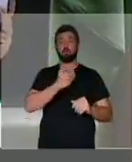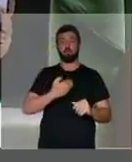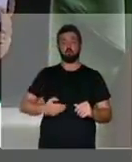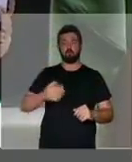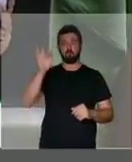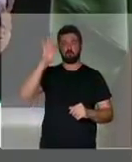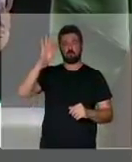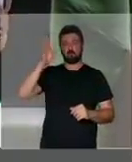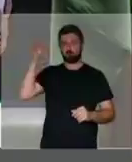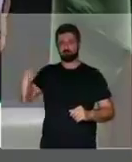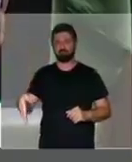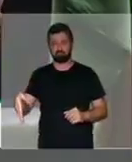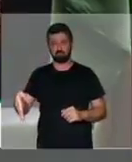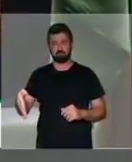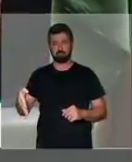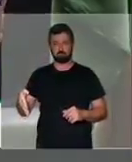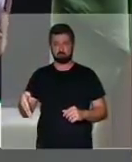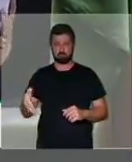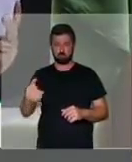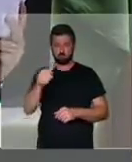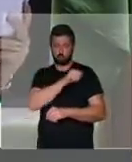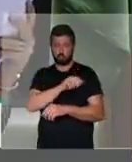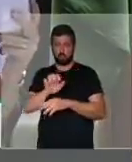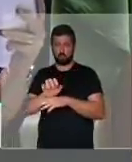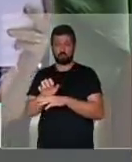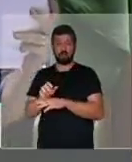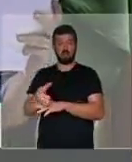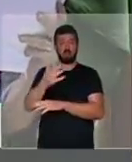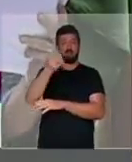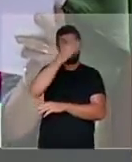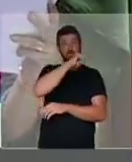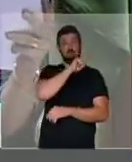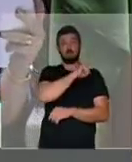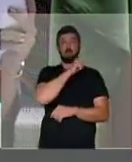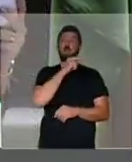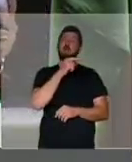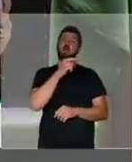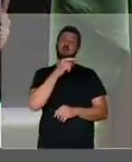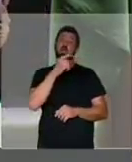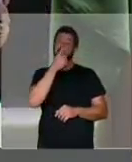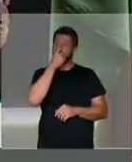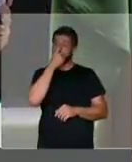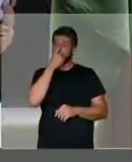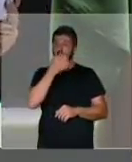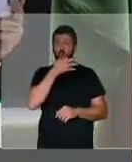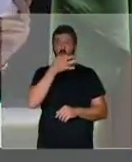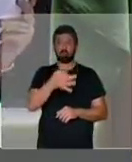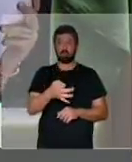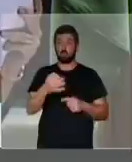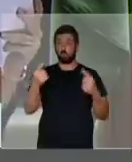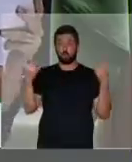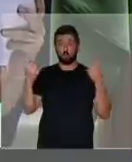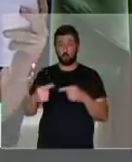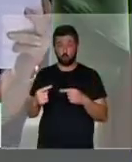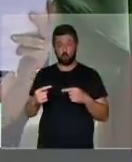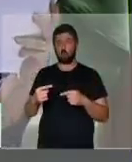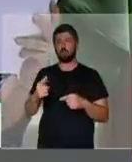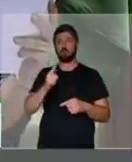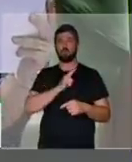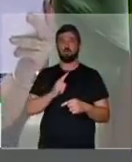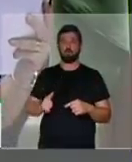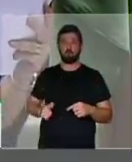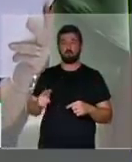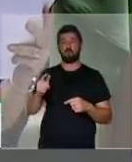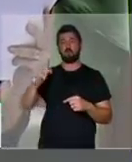Federal, em que pese o fato de que ele opinou pela rejeição de um ato interventivo em